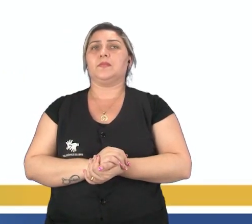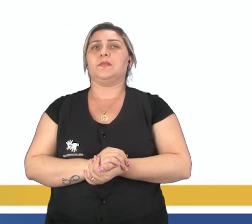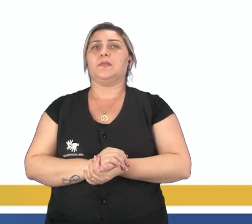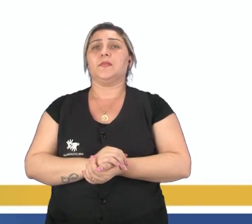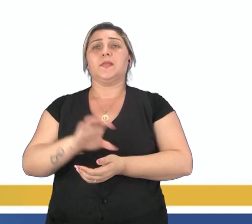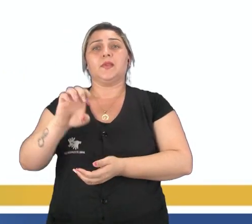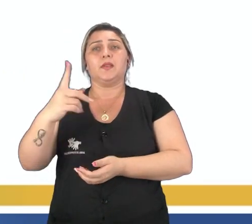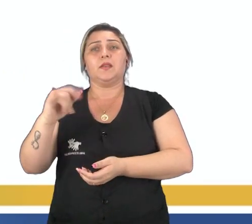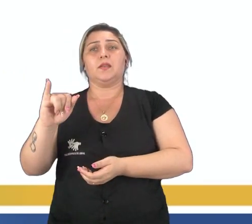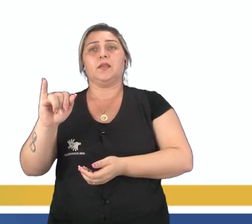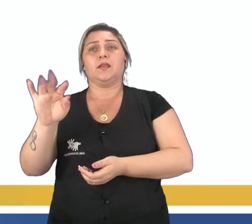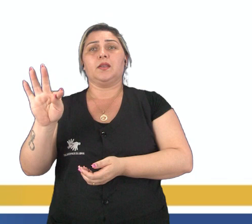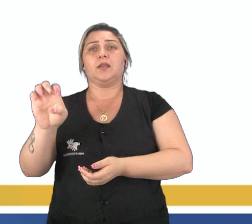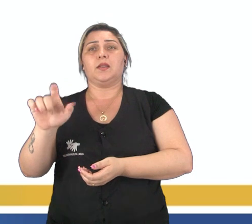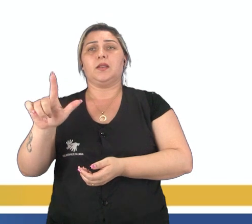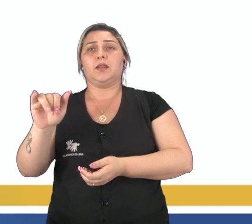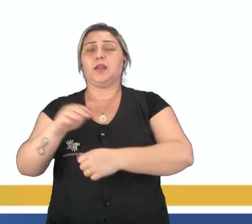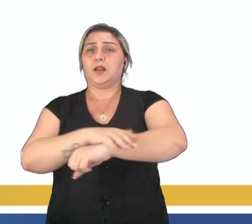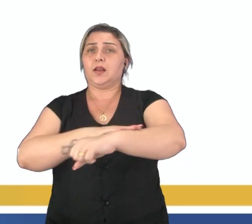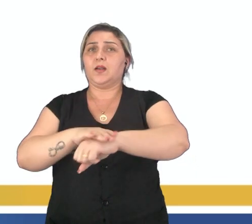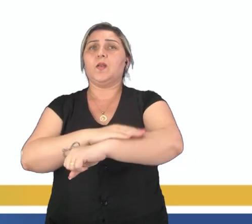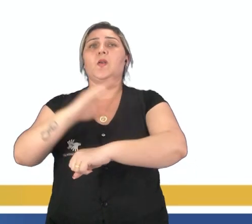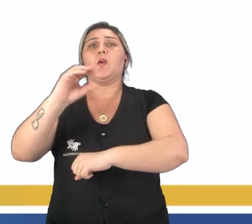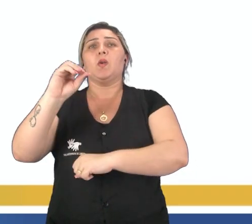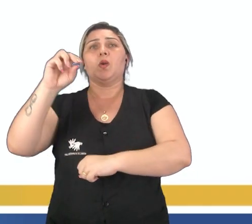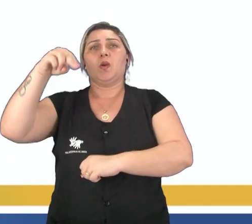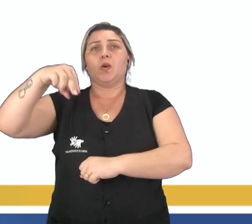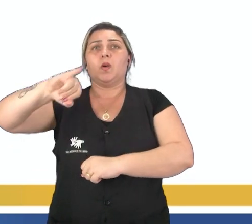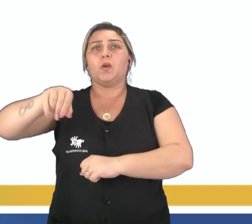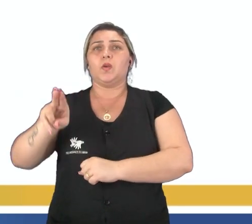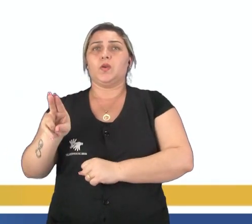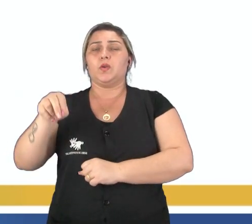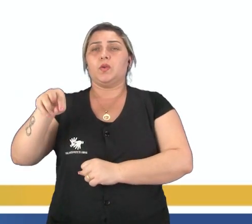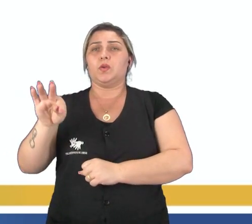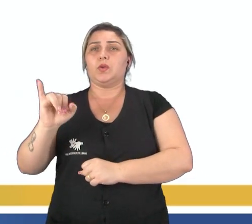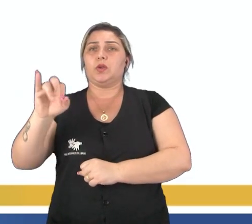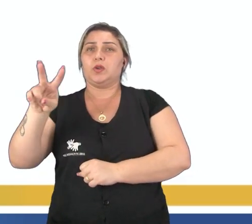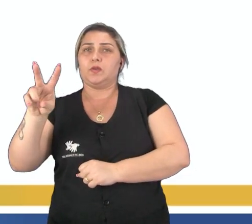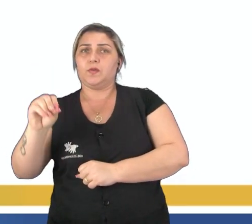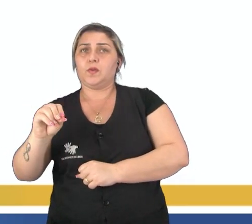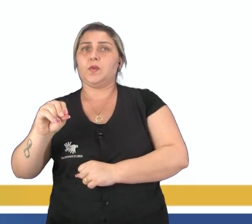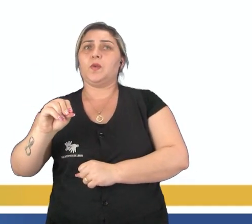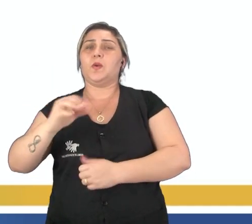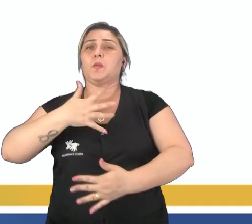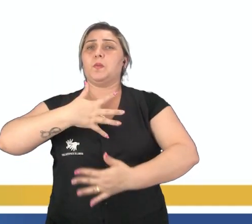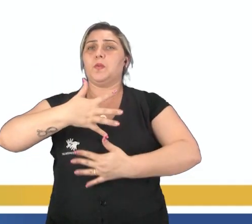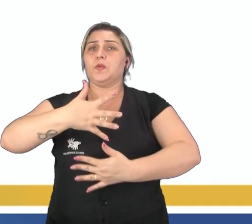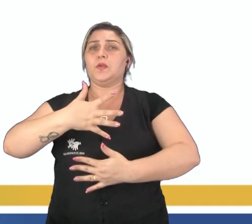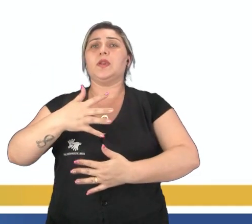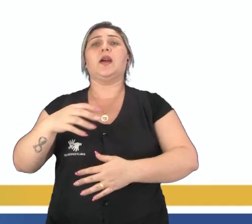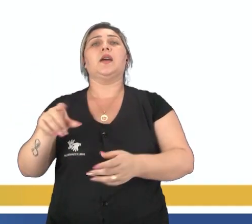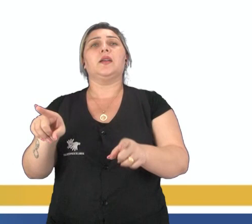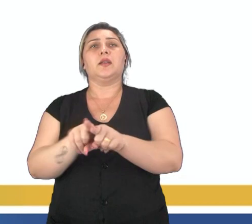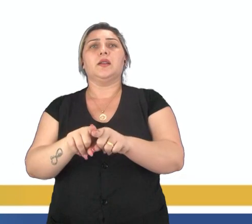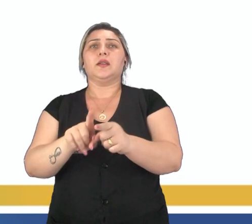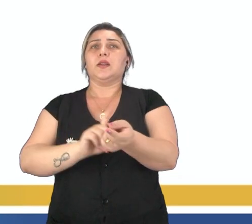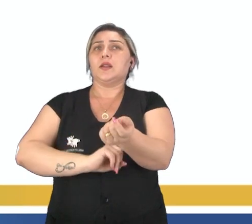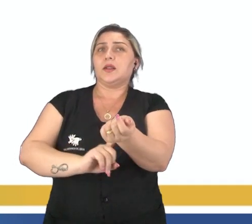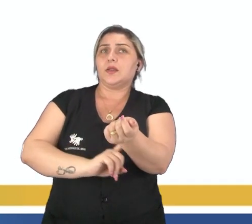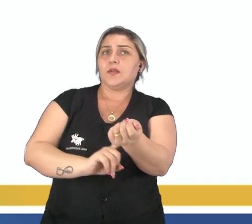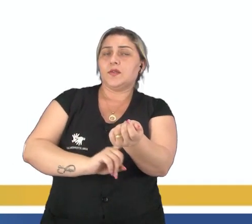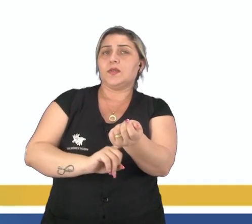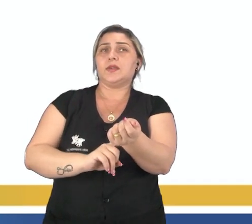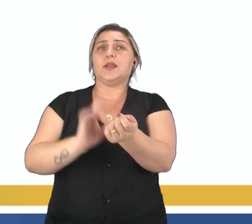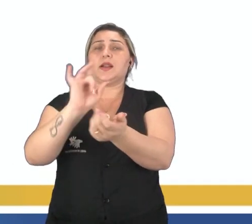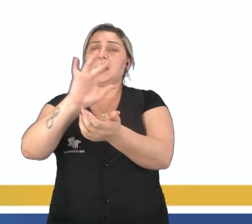chamados de epitelial, conjuntivo, muscular e tecido nervoso. E aí percebo que cada um vai ter uma morfologia, né? Cada um vai ter